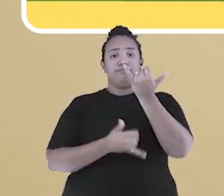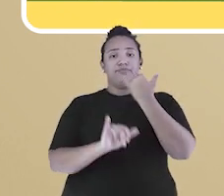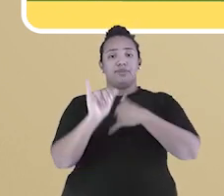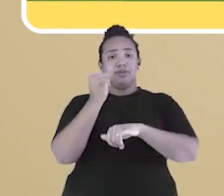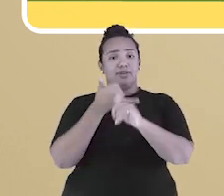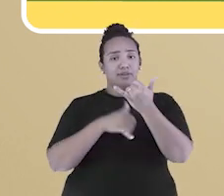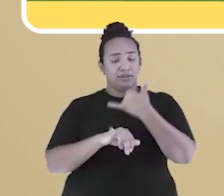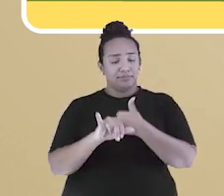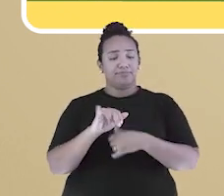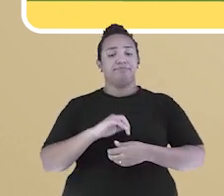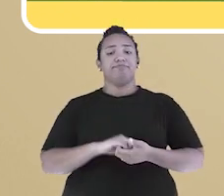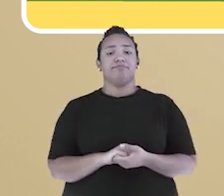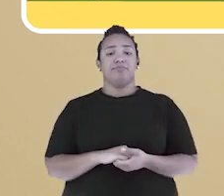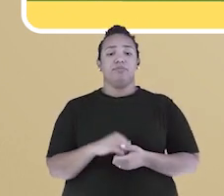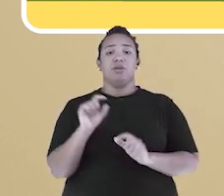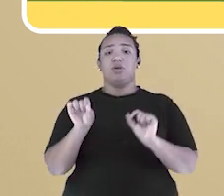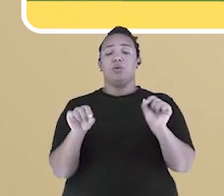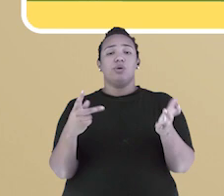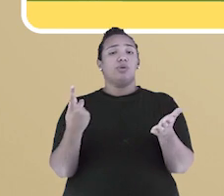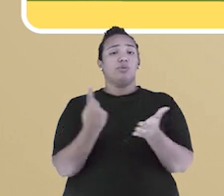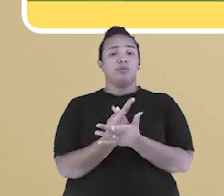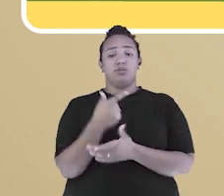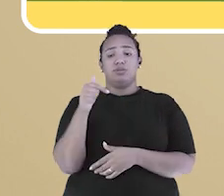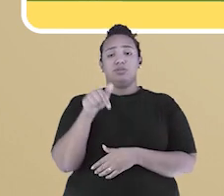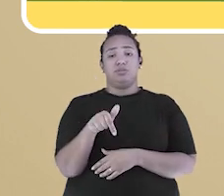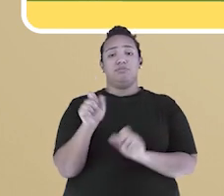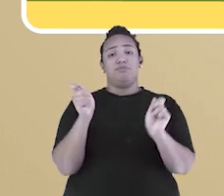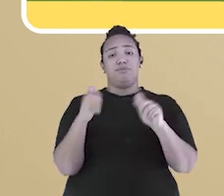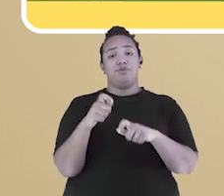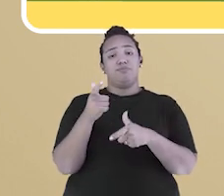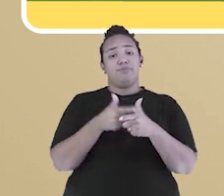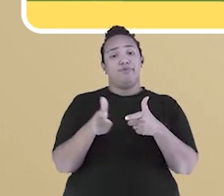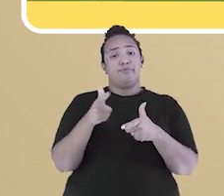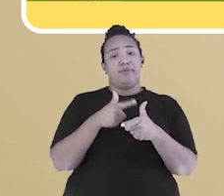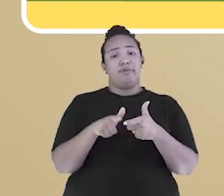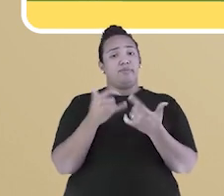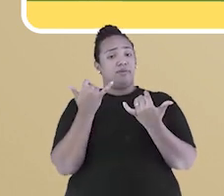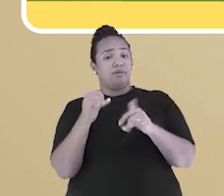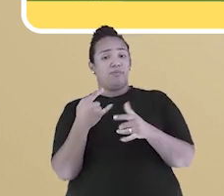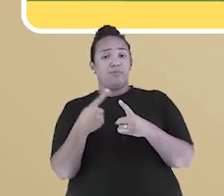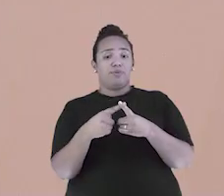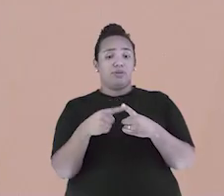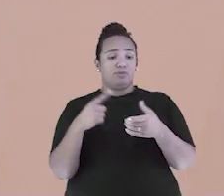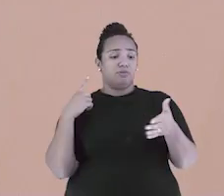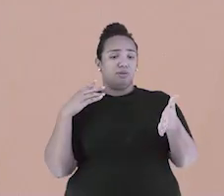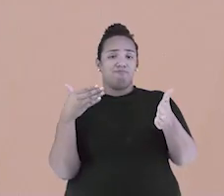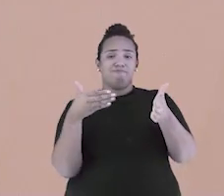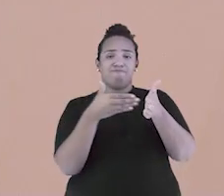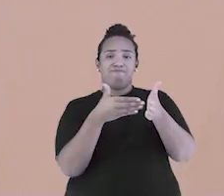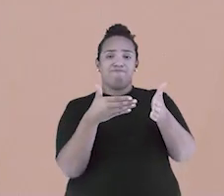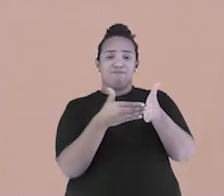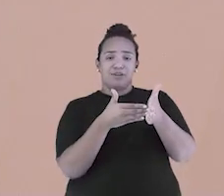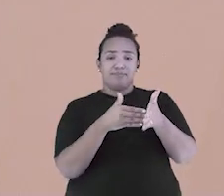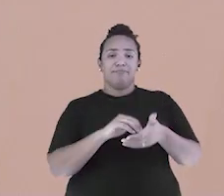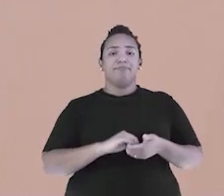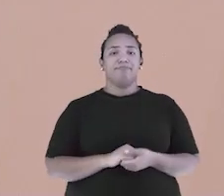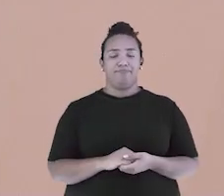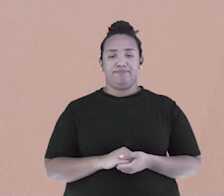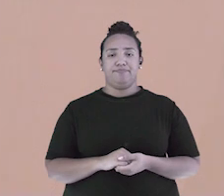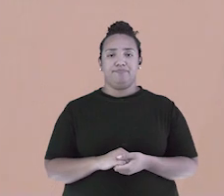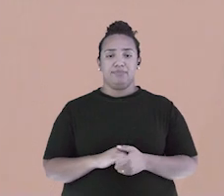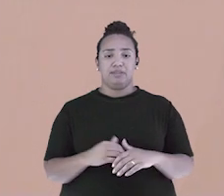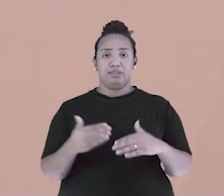que ocorra uma crise hídrica por conta da barragem construída estar no país vizinho. Por conta de disputas